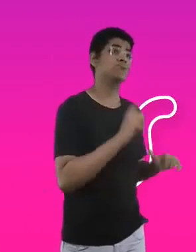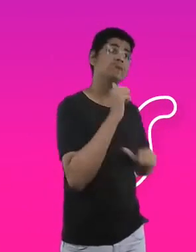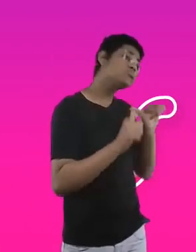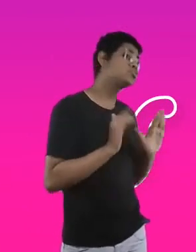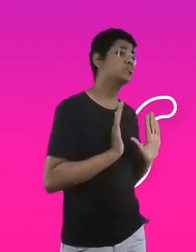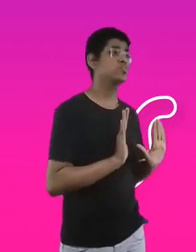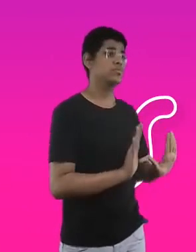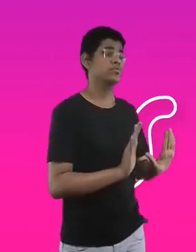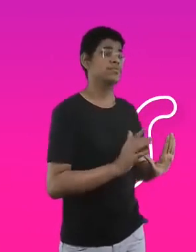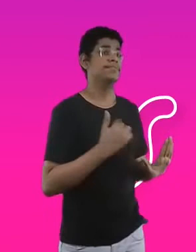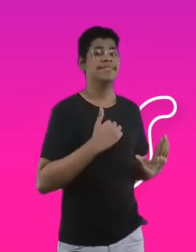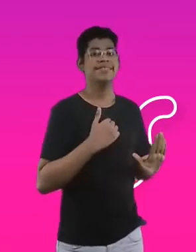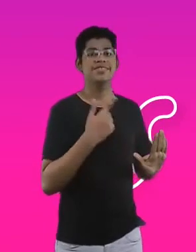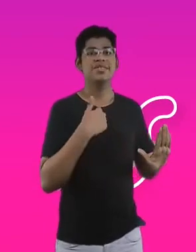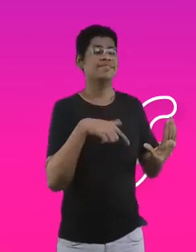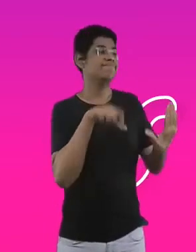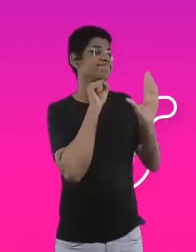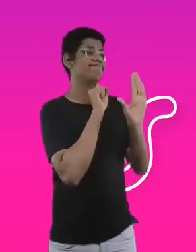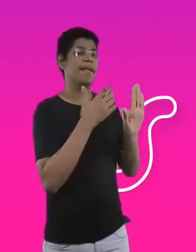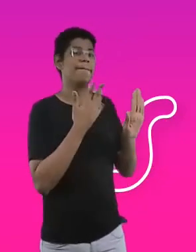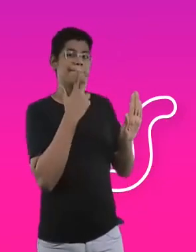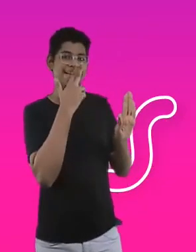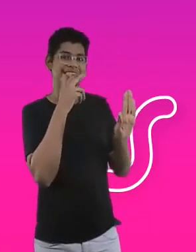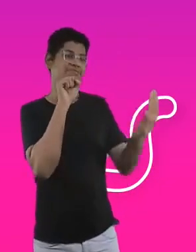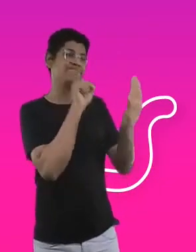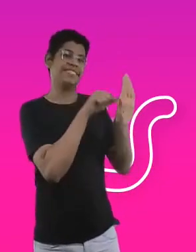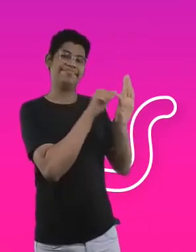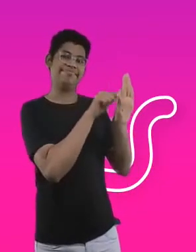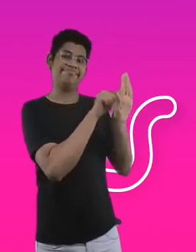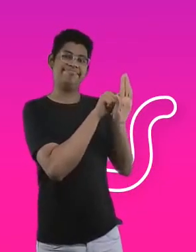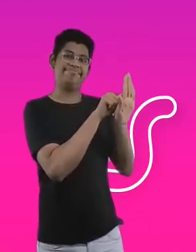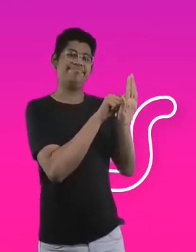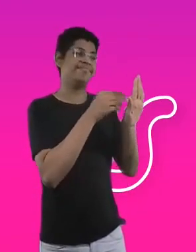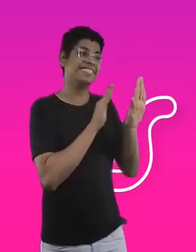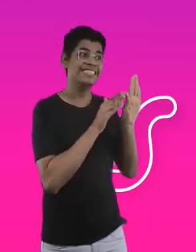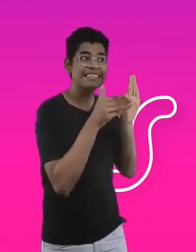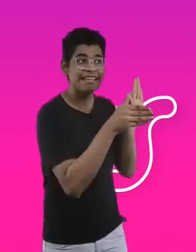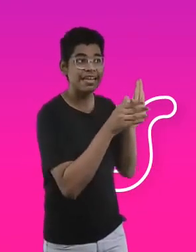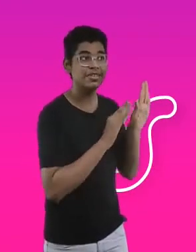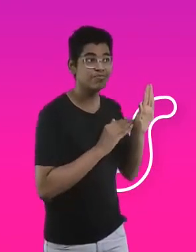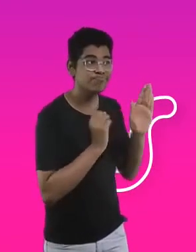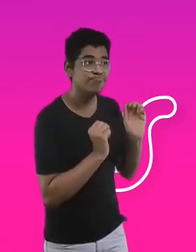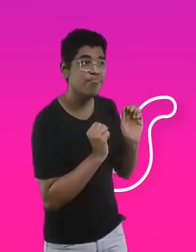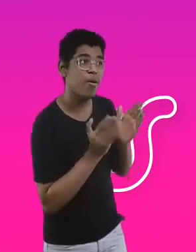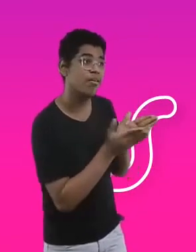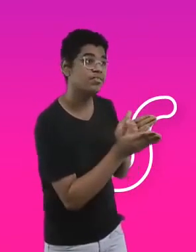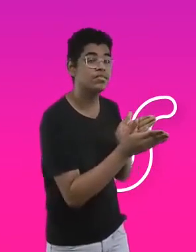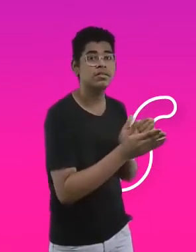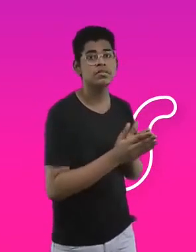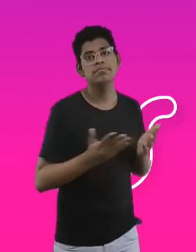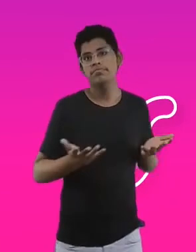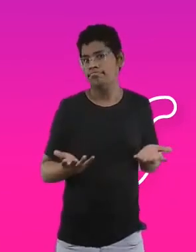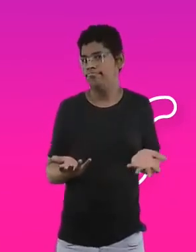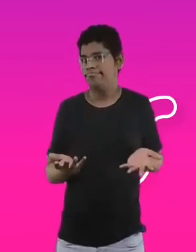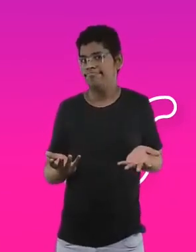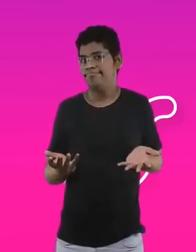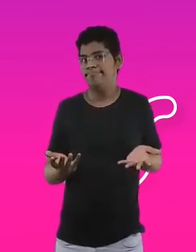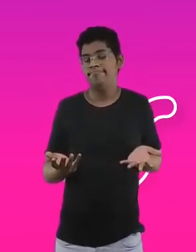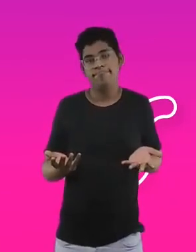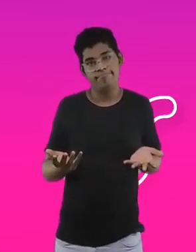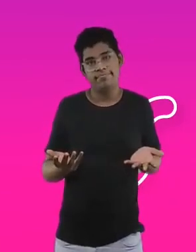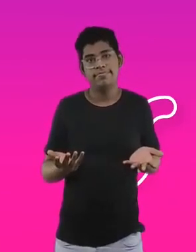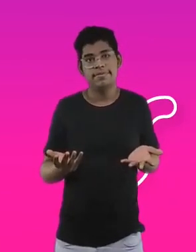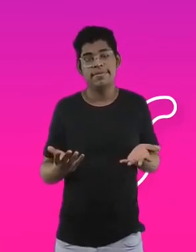porta querendo que alguém nos aceite, né? Então, eu acho que é muito mais